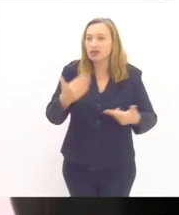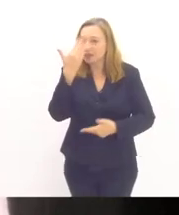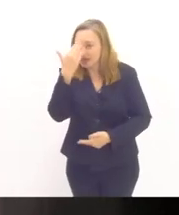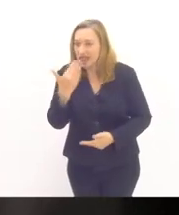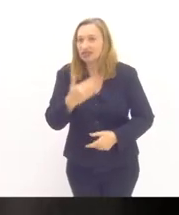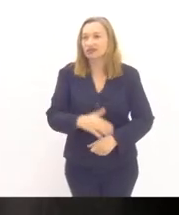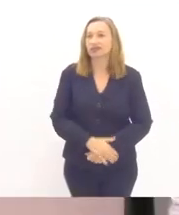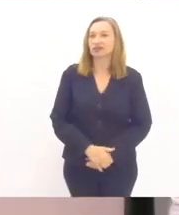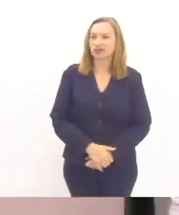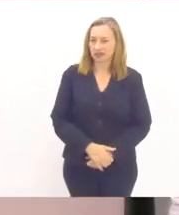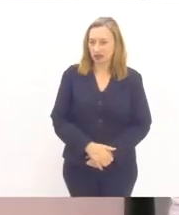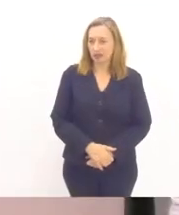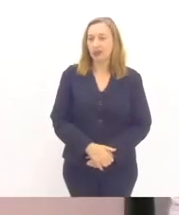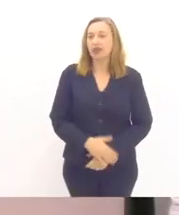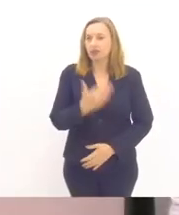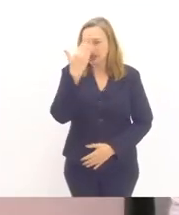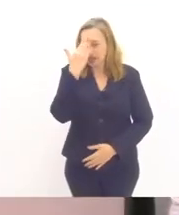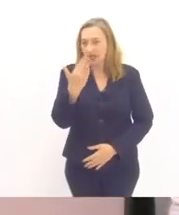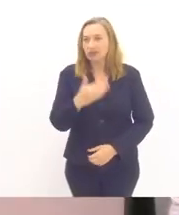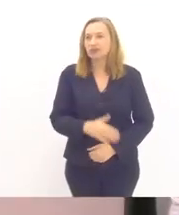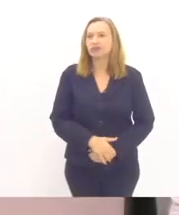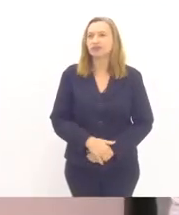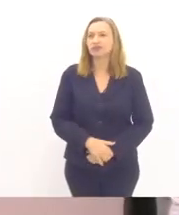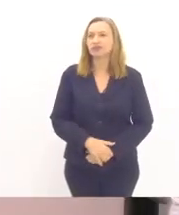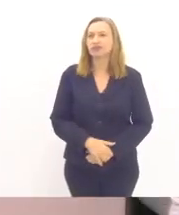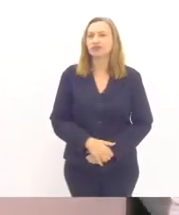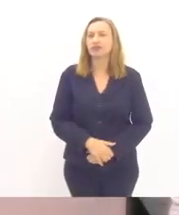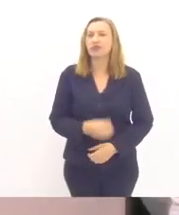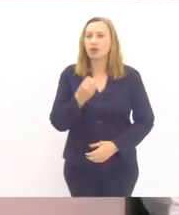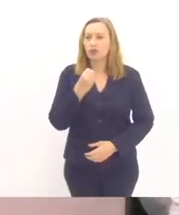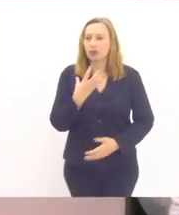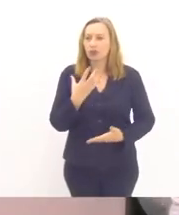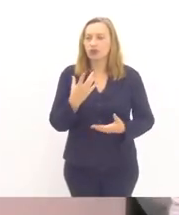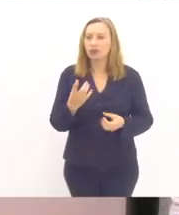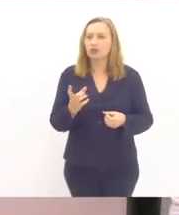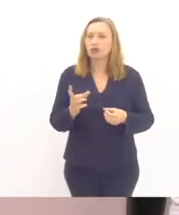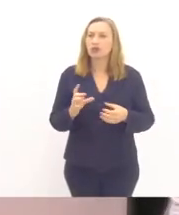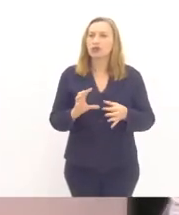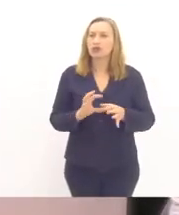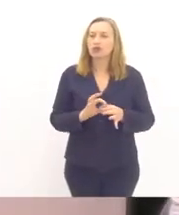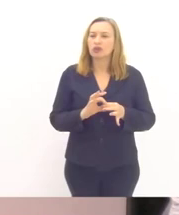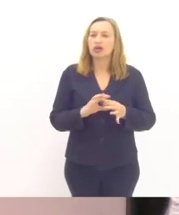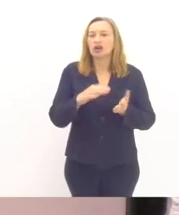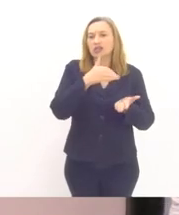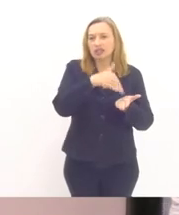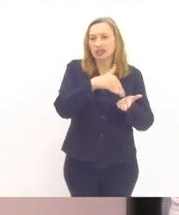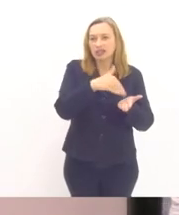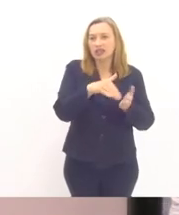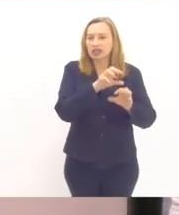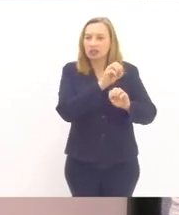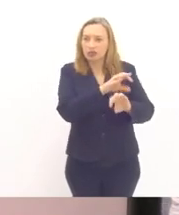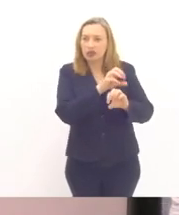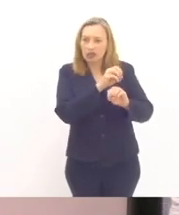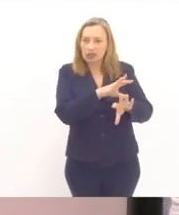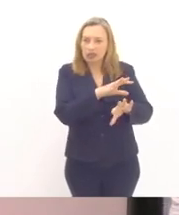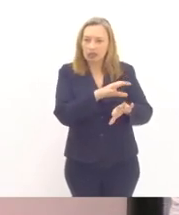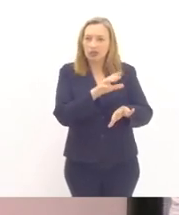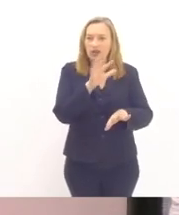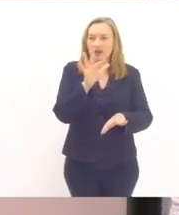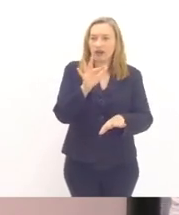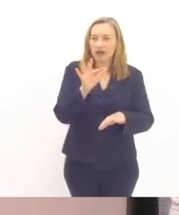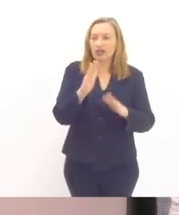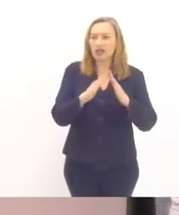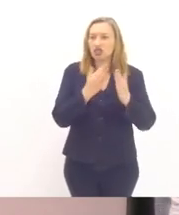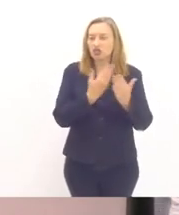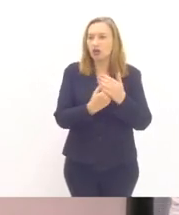obrigado. Obrigado. Bom, eu vou devolver a palavra à Secretaria de Educação e à FAETEC.